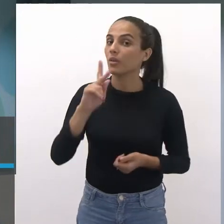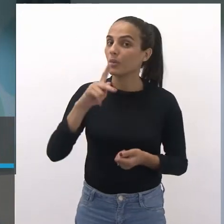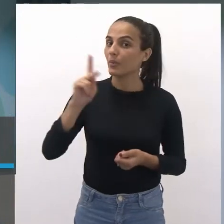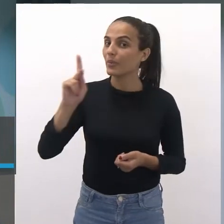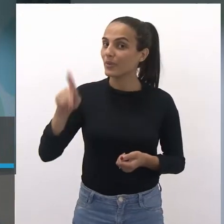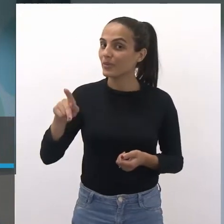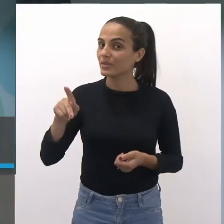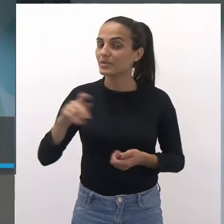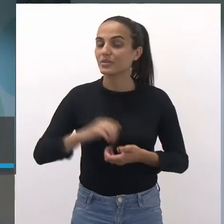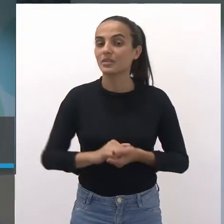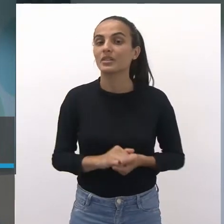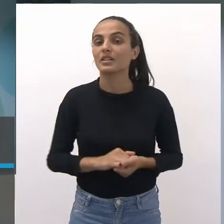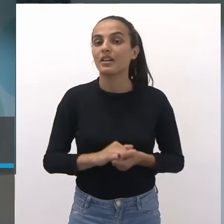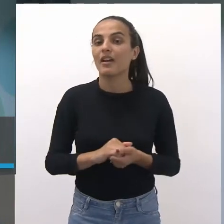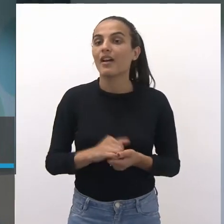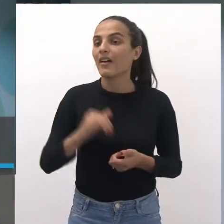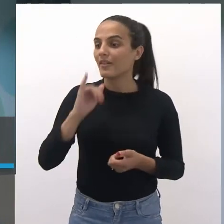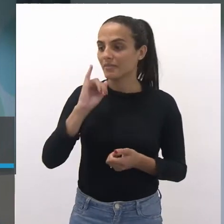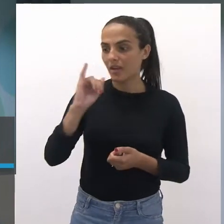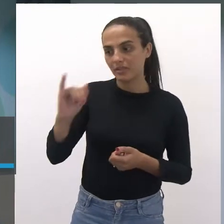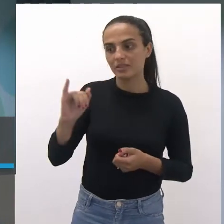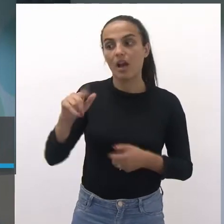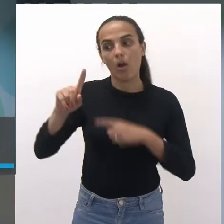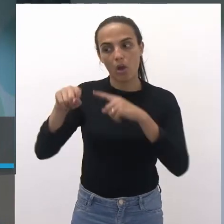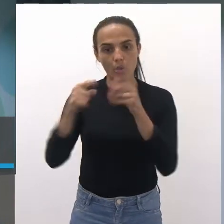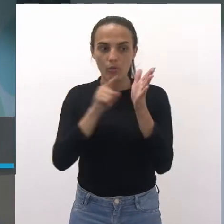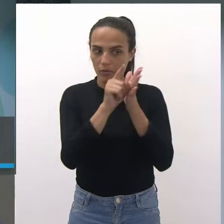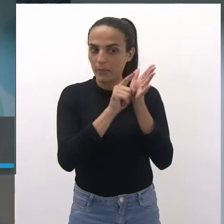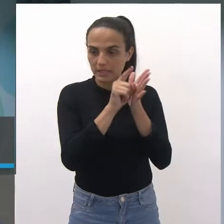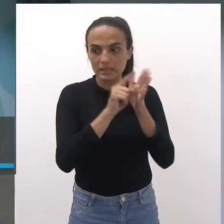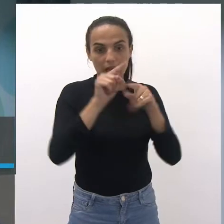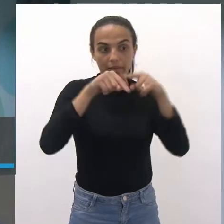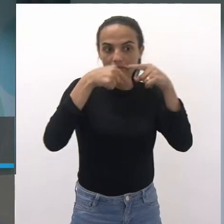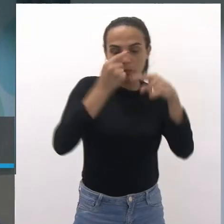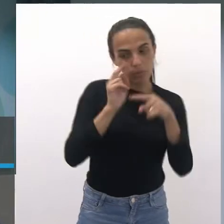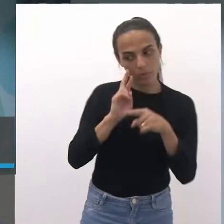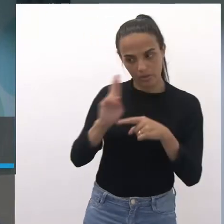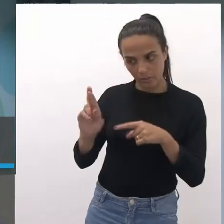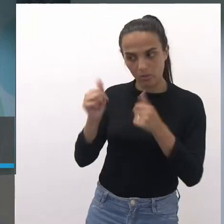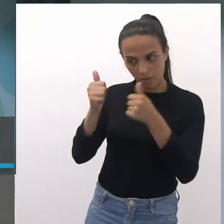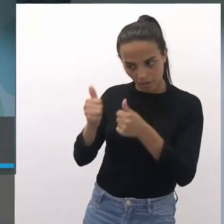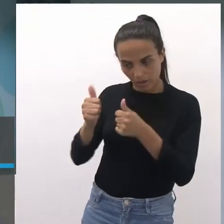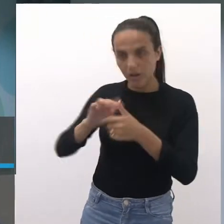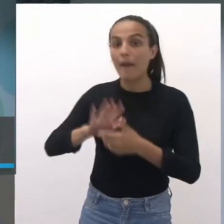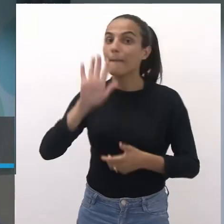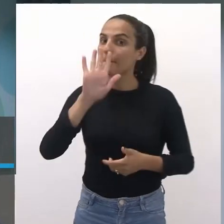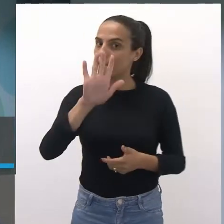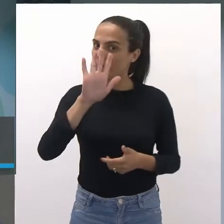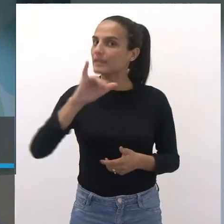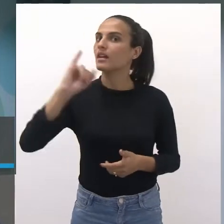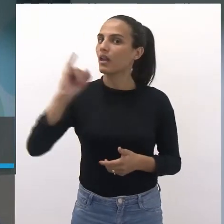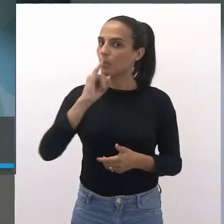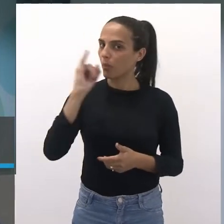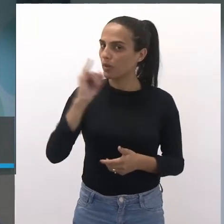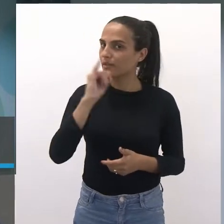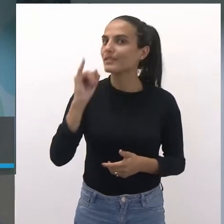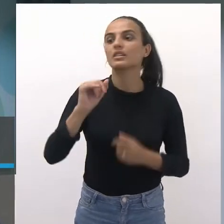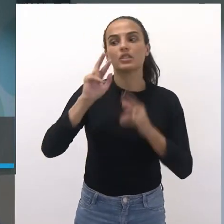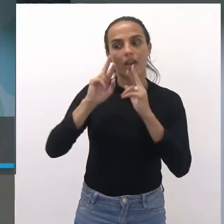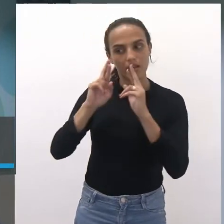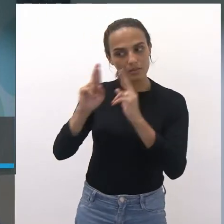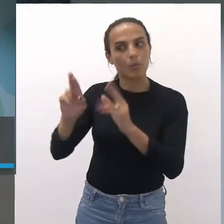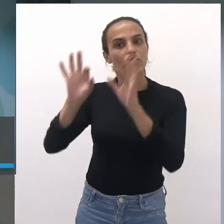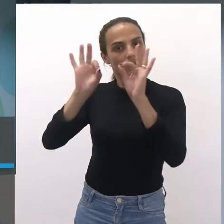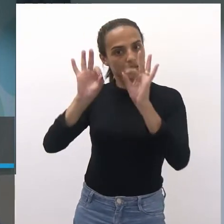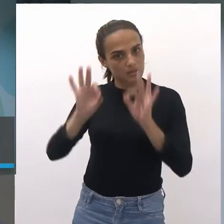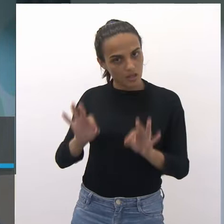que vai fazer uma pesquisa, está dentro da ação do docente. Né? mas é importante depois responder ao